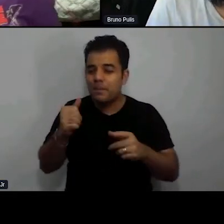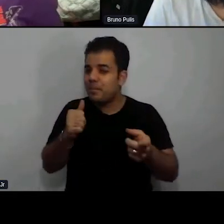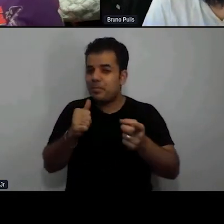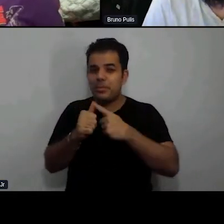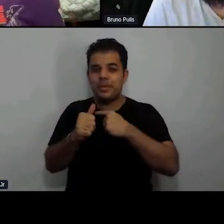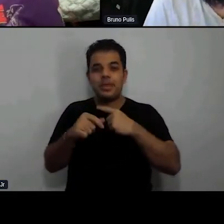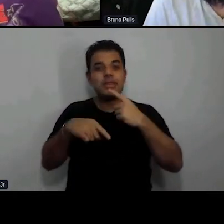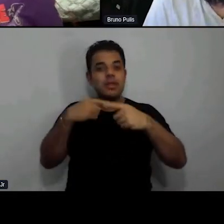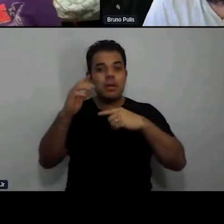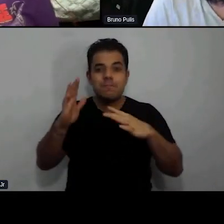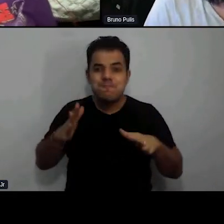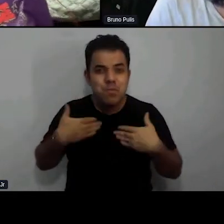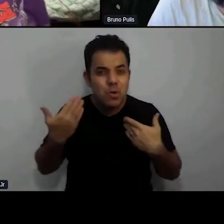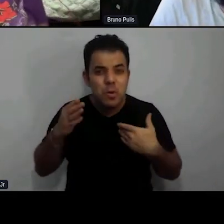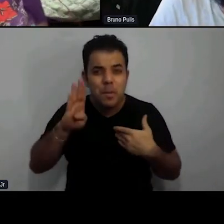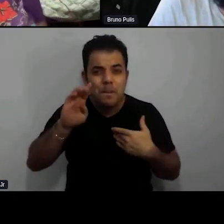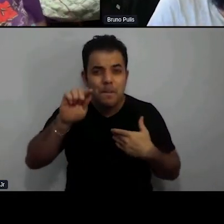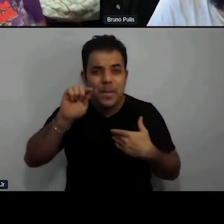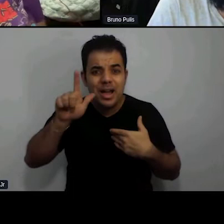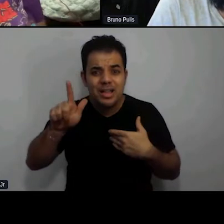por esse problema, né?